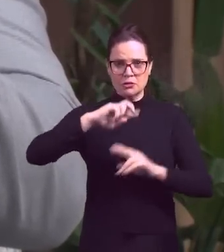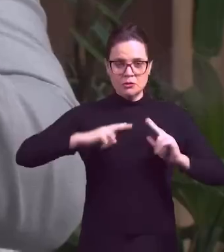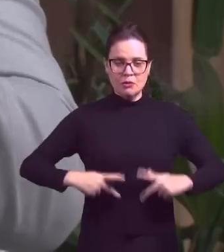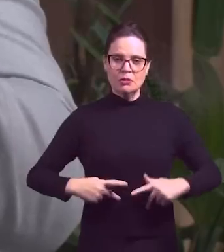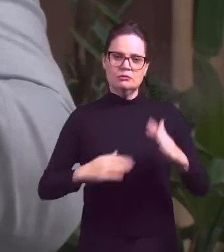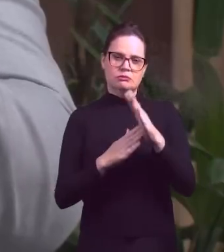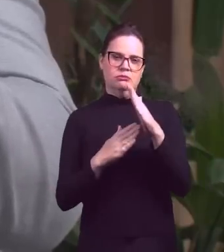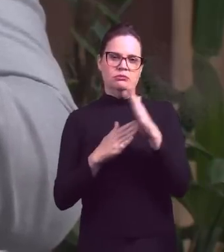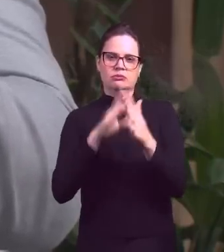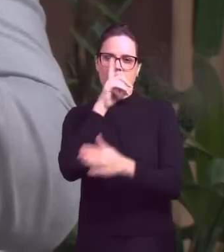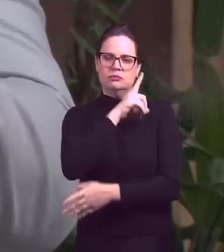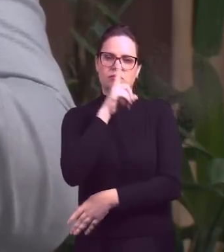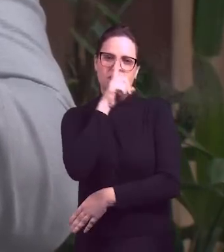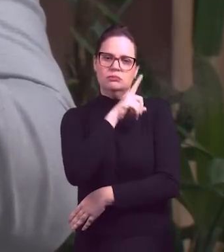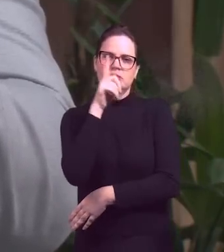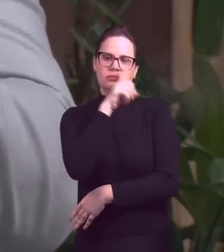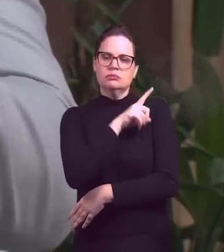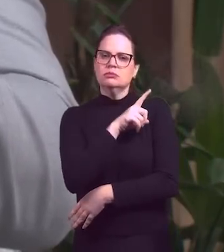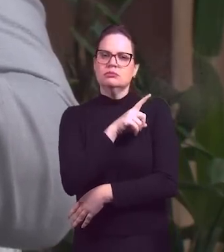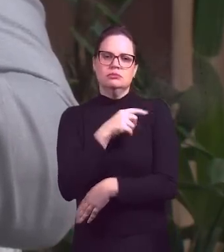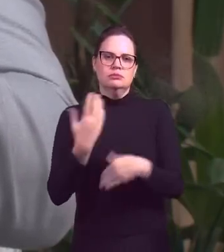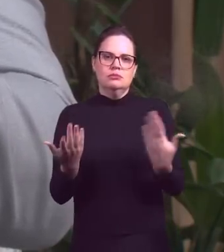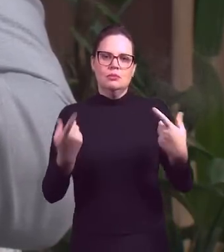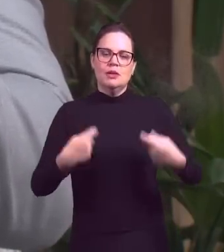Precisaríamos, talvez,